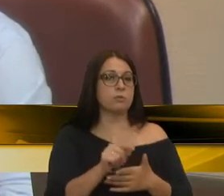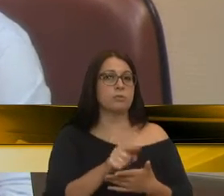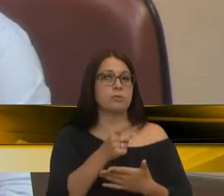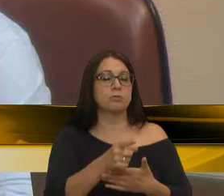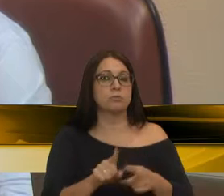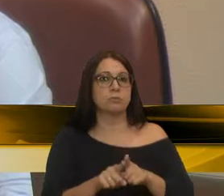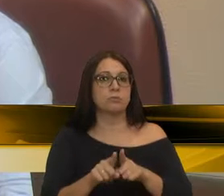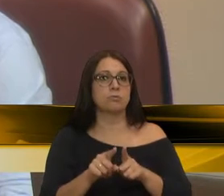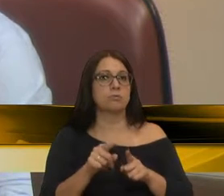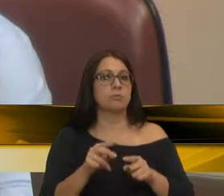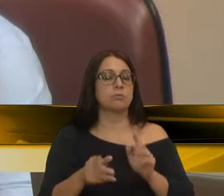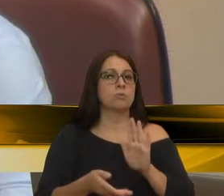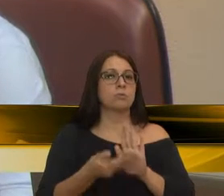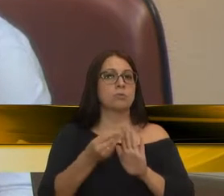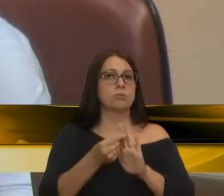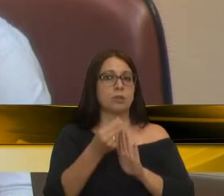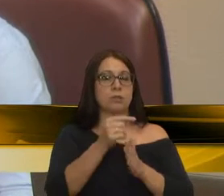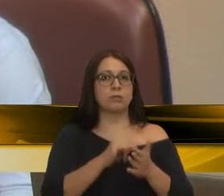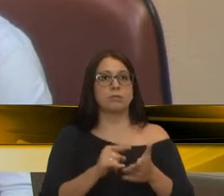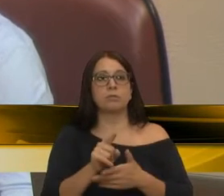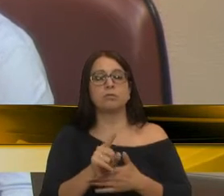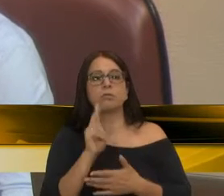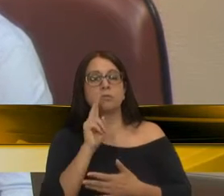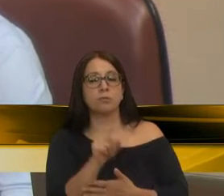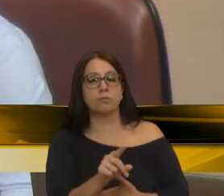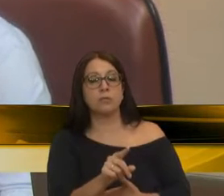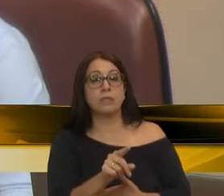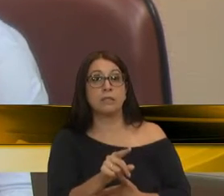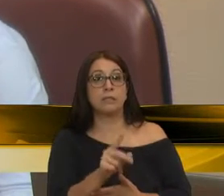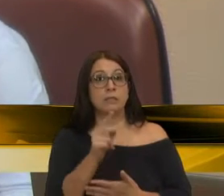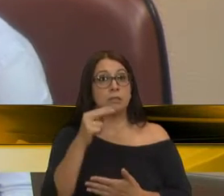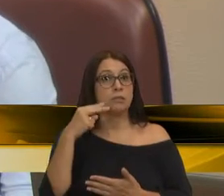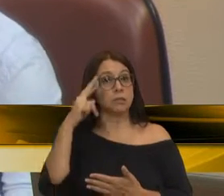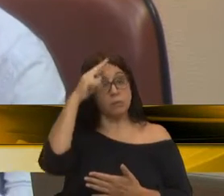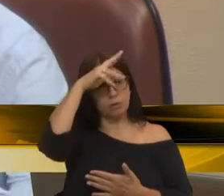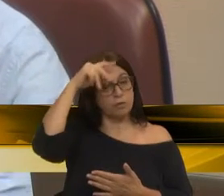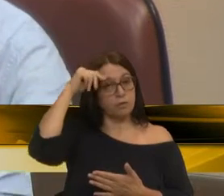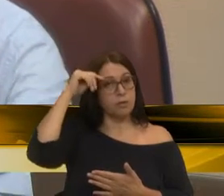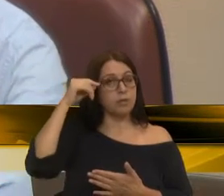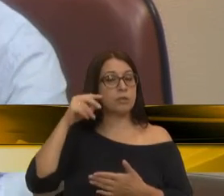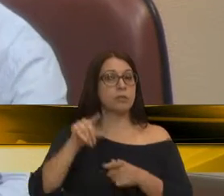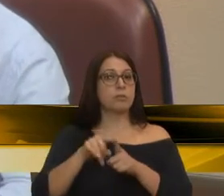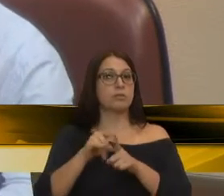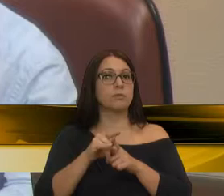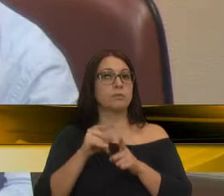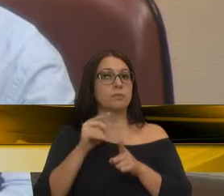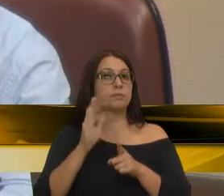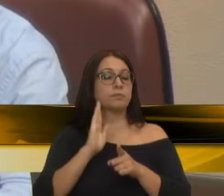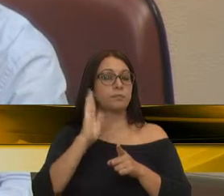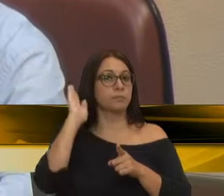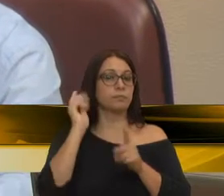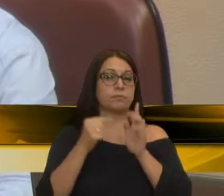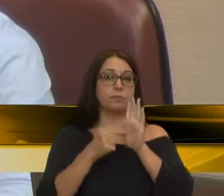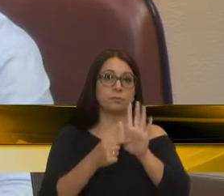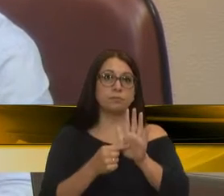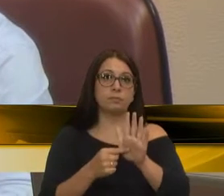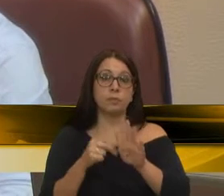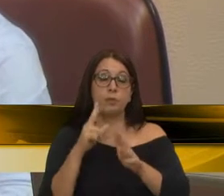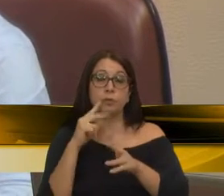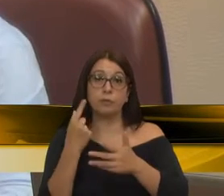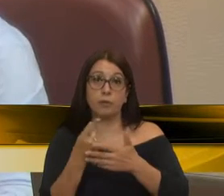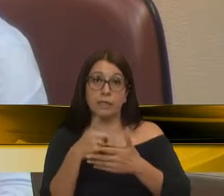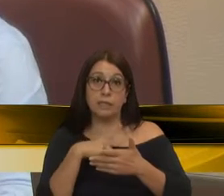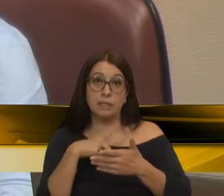reajuste zero prezado prefeito daniel e parece insustentável pode até perder ar enquanto vossa excelência